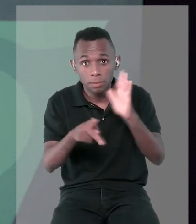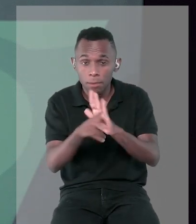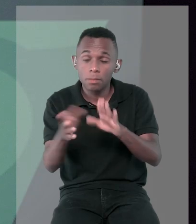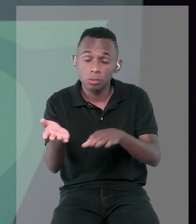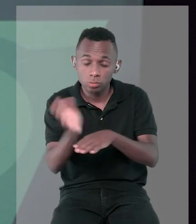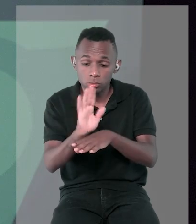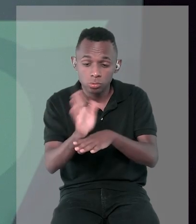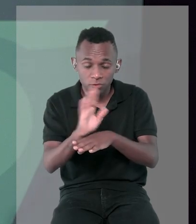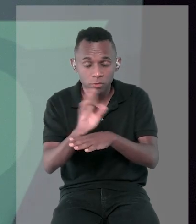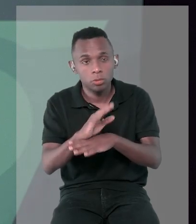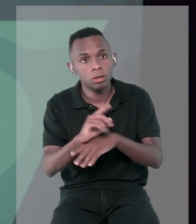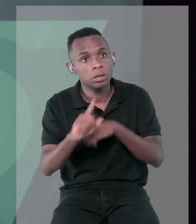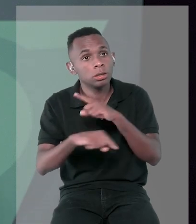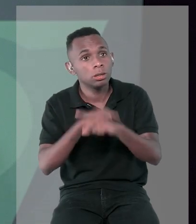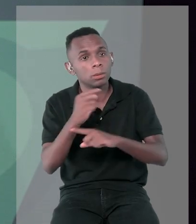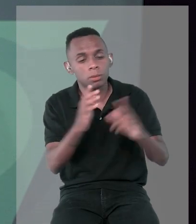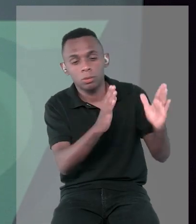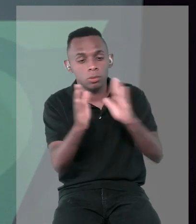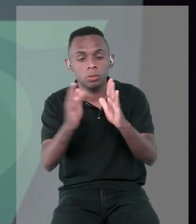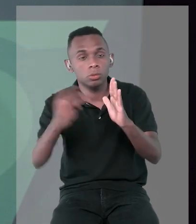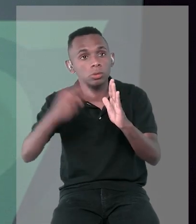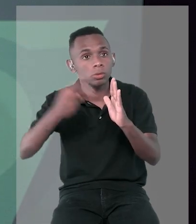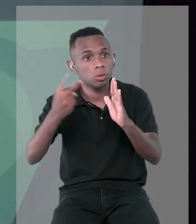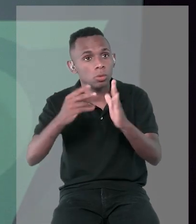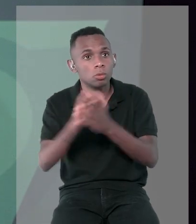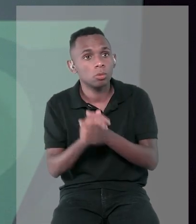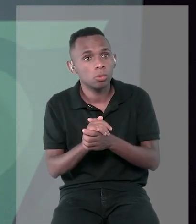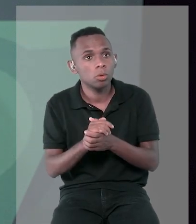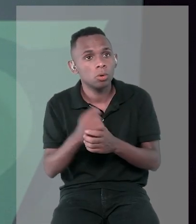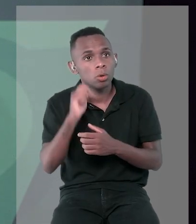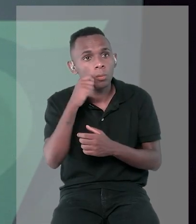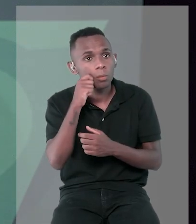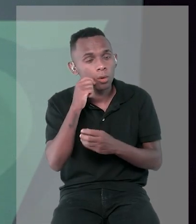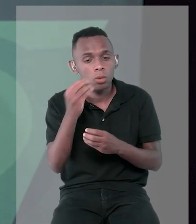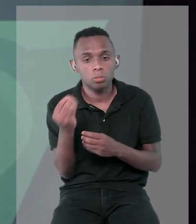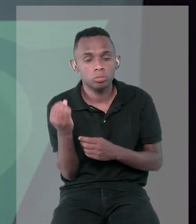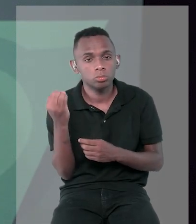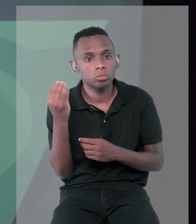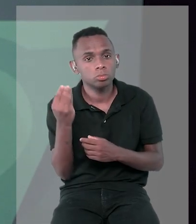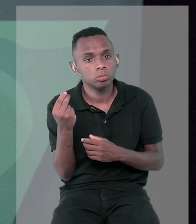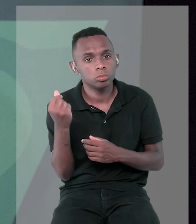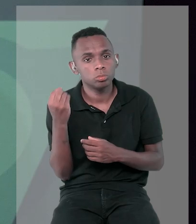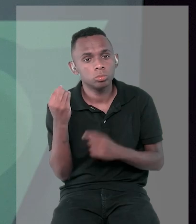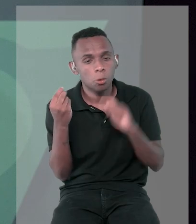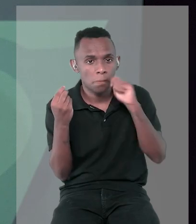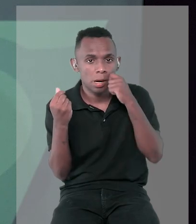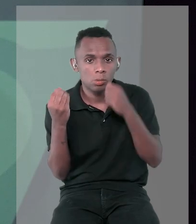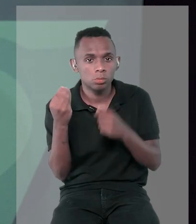apresentação do filme. Né? De repente, vem a cena com a coisa do pão, fazendo bolinha no pão, só a